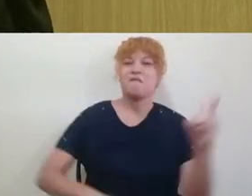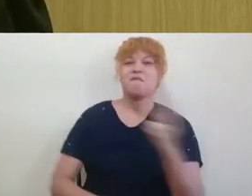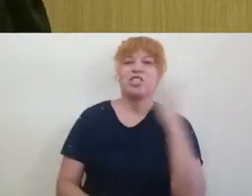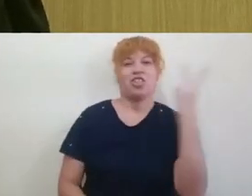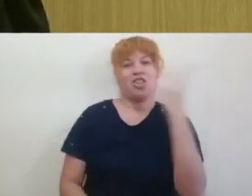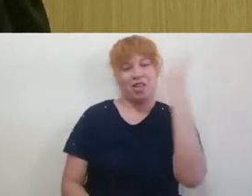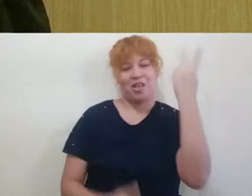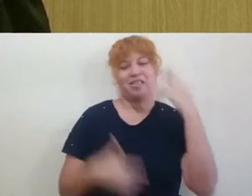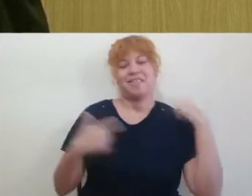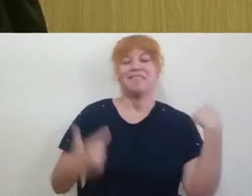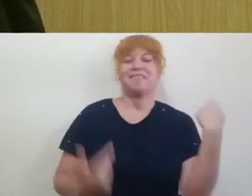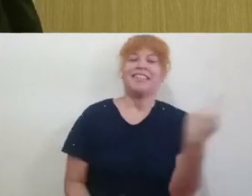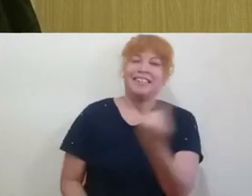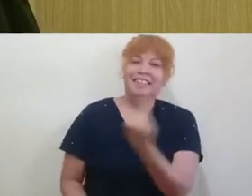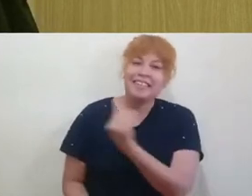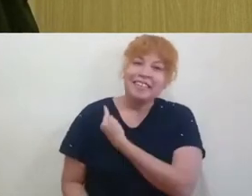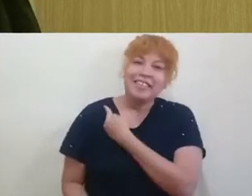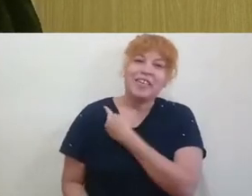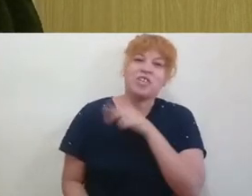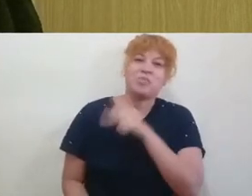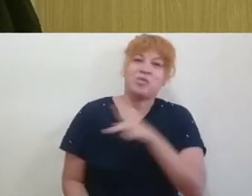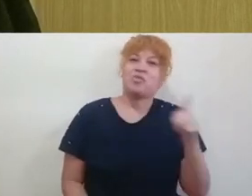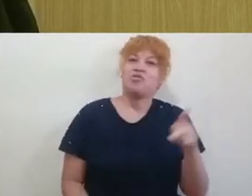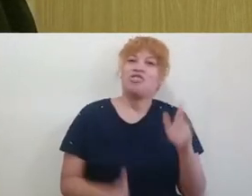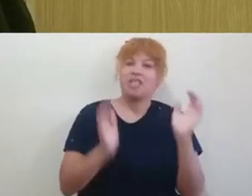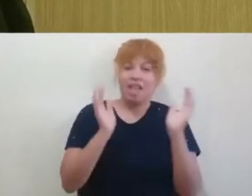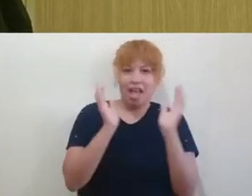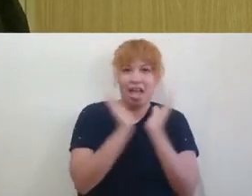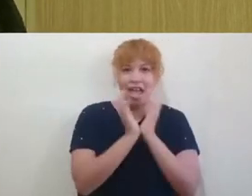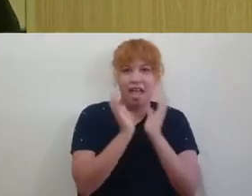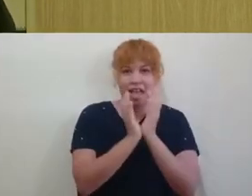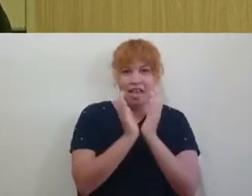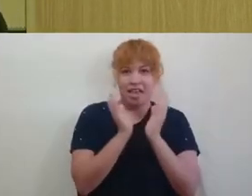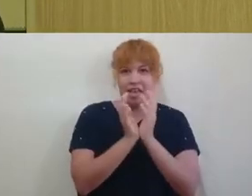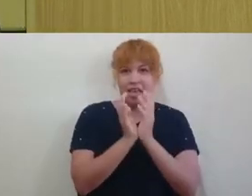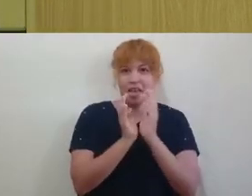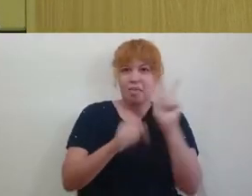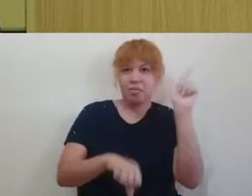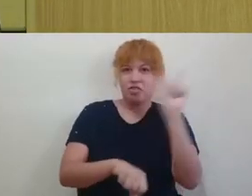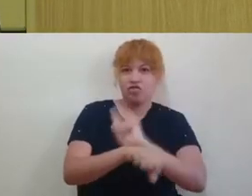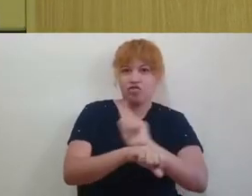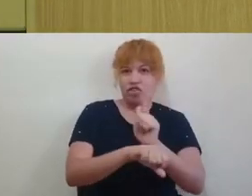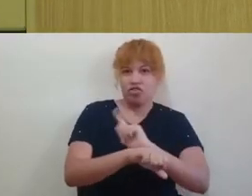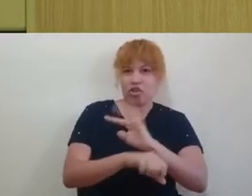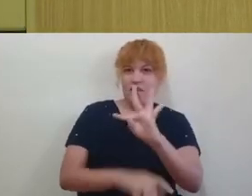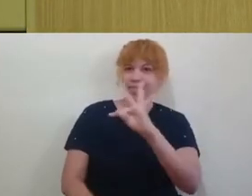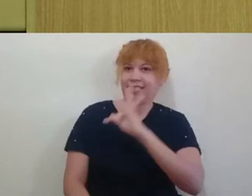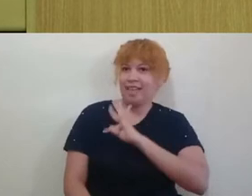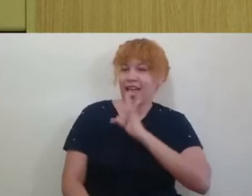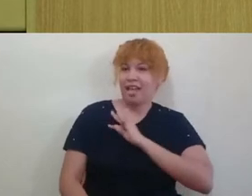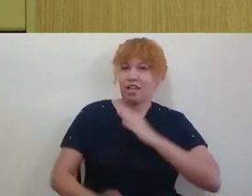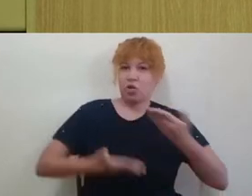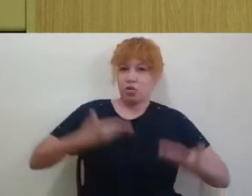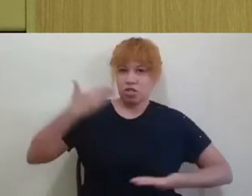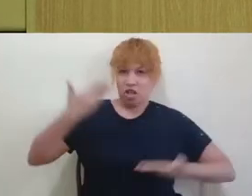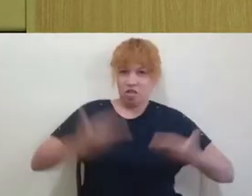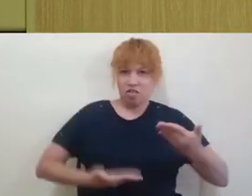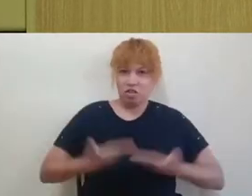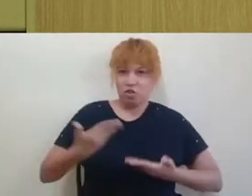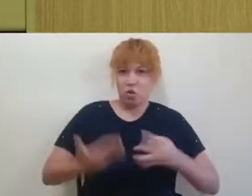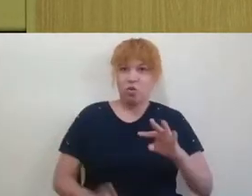um aluno graduado, em especial numa universidade federal pública e inclusiva como a